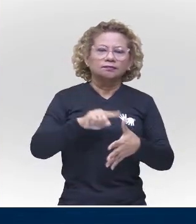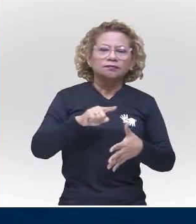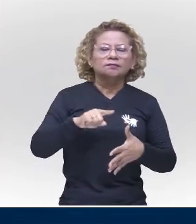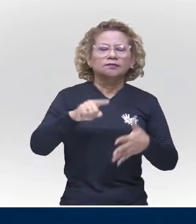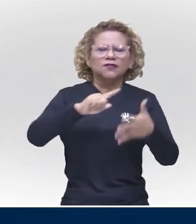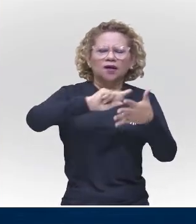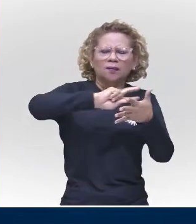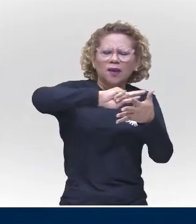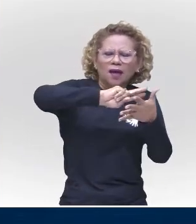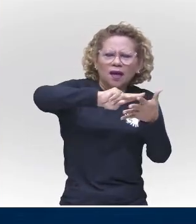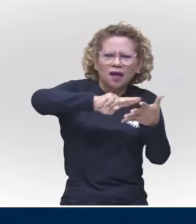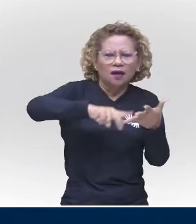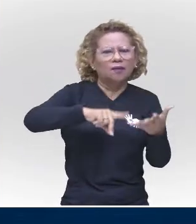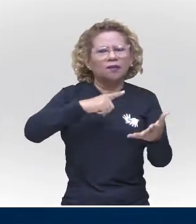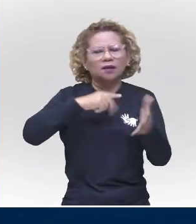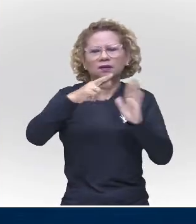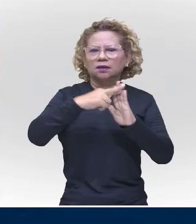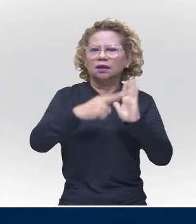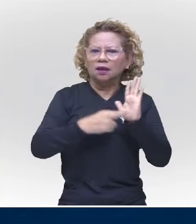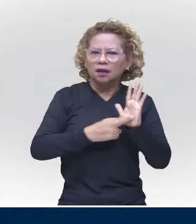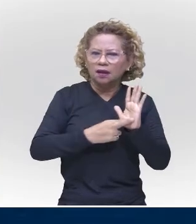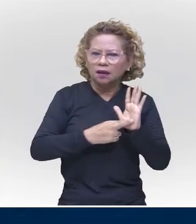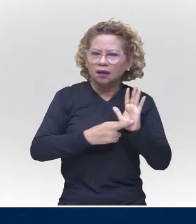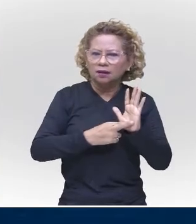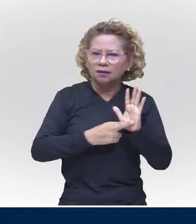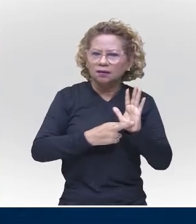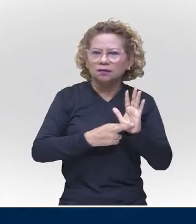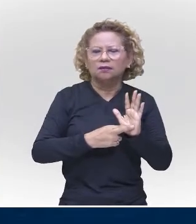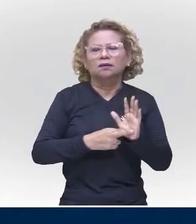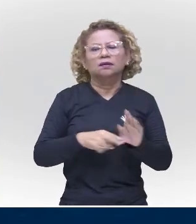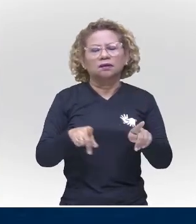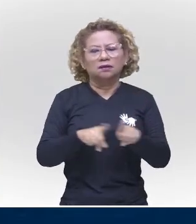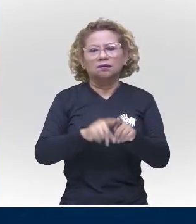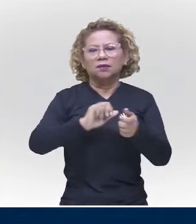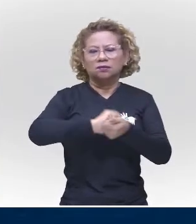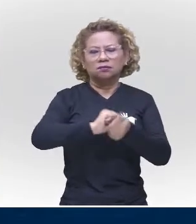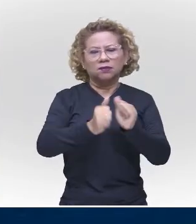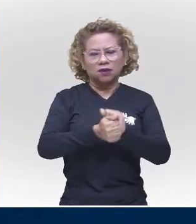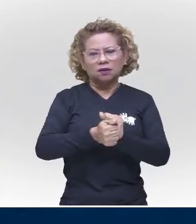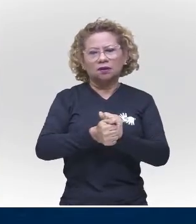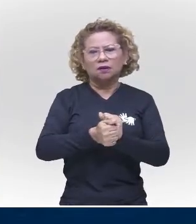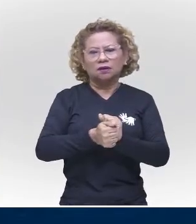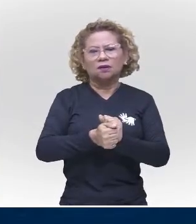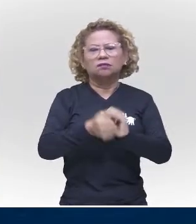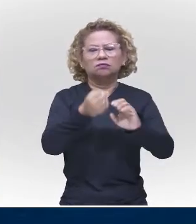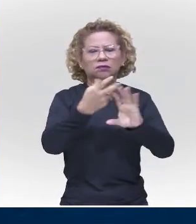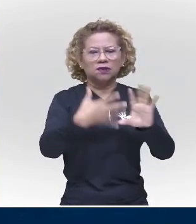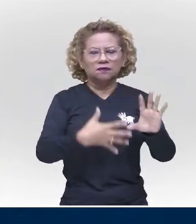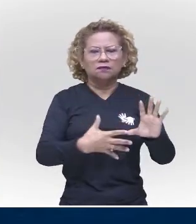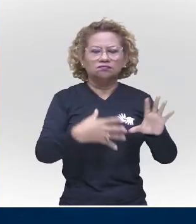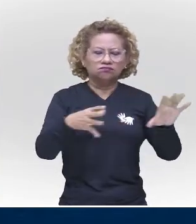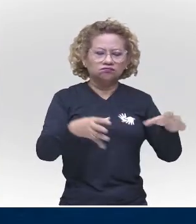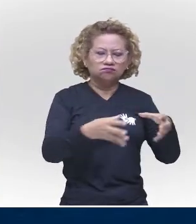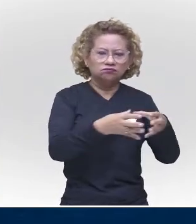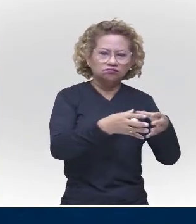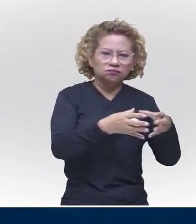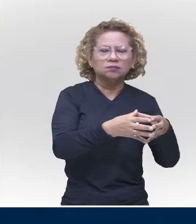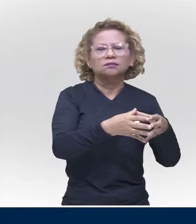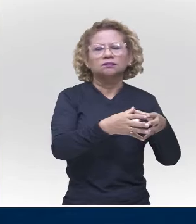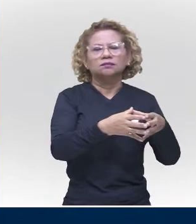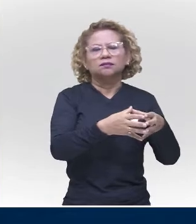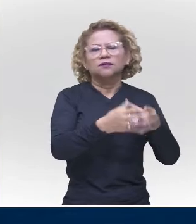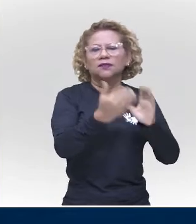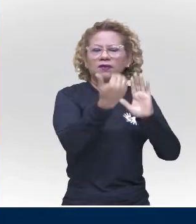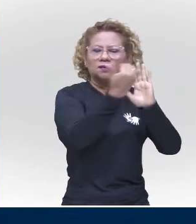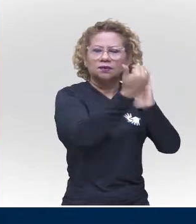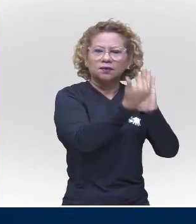E também os esportes, eles podem ser classificados com interação